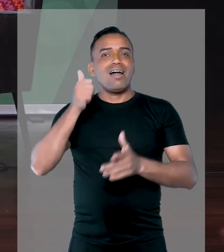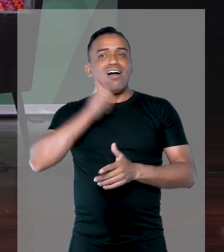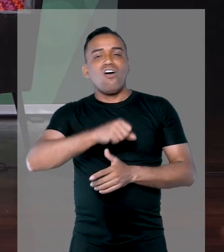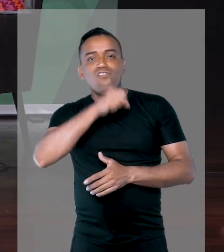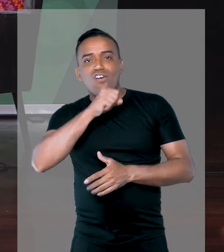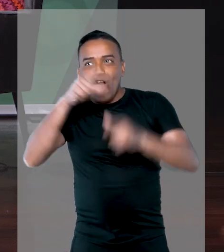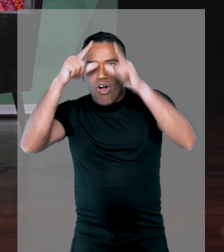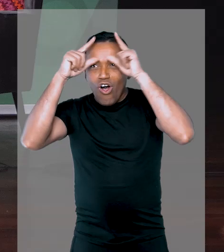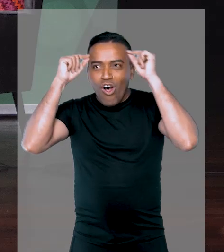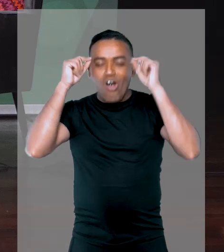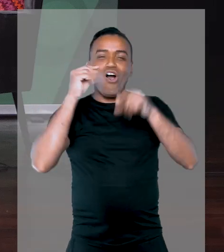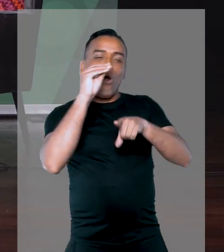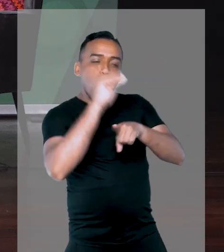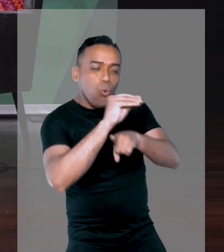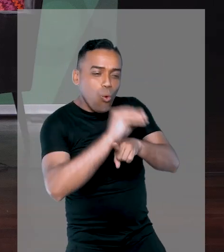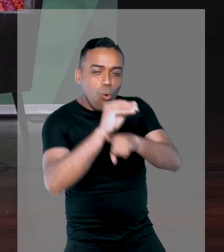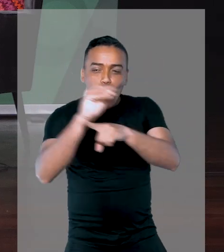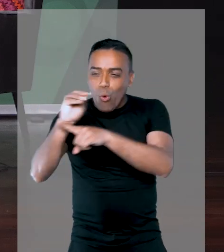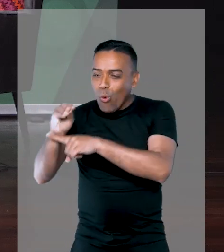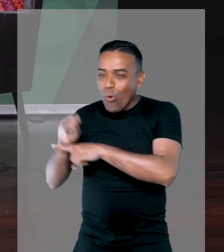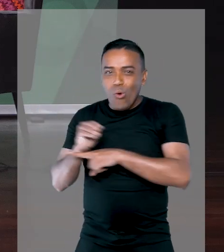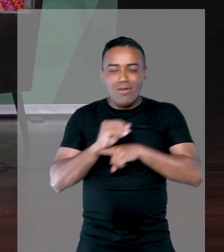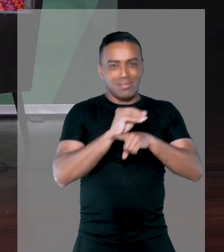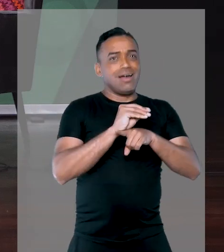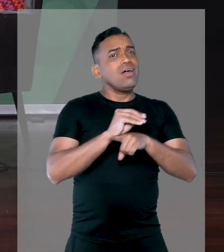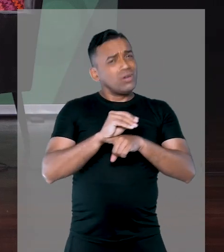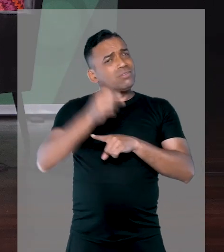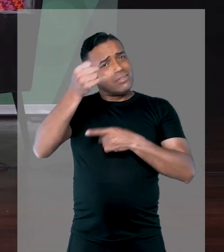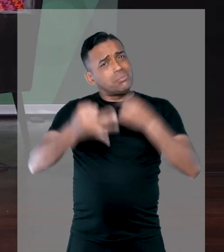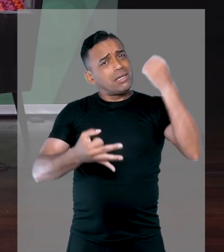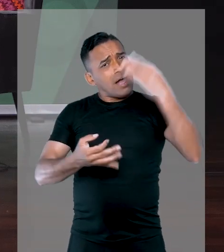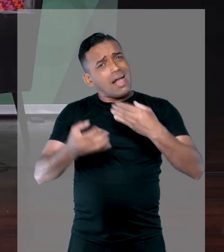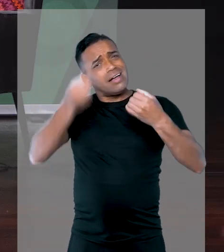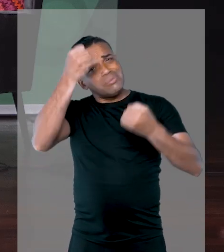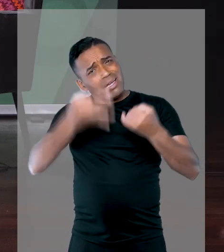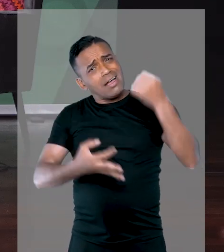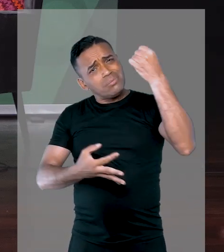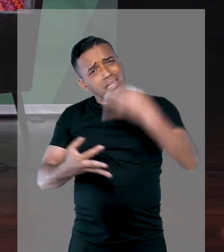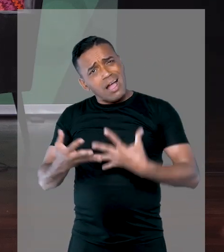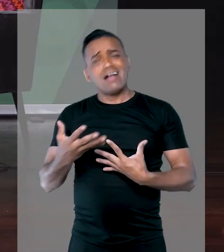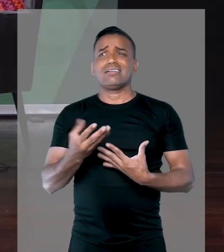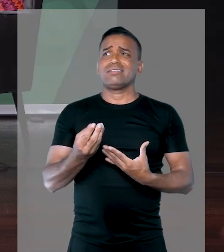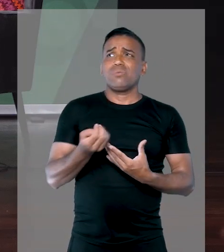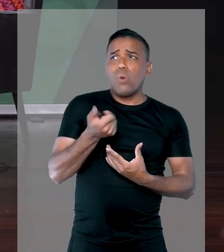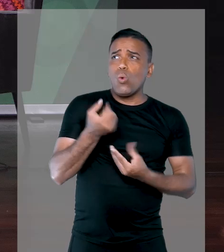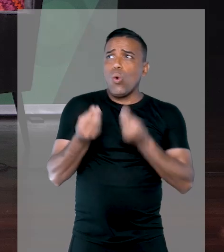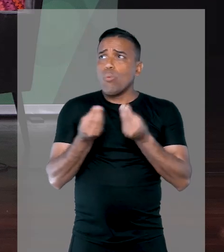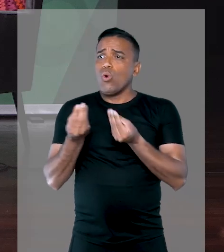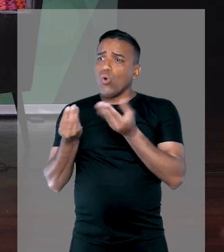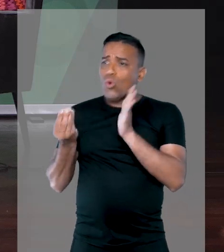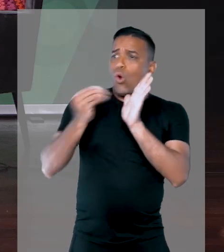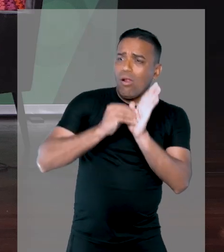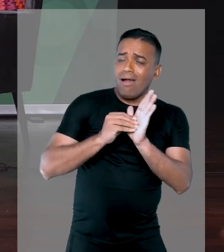em cuidar. Eu quero te pedir para falar a respeito disso, né? De que forma que você trouxe com tanta leveza